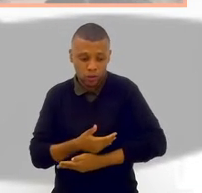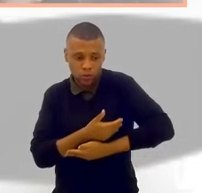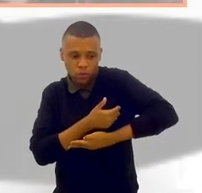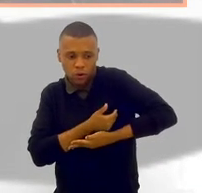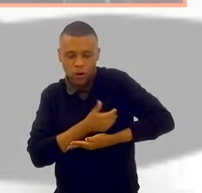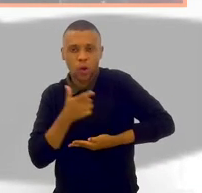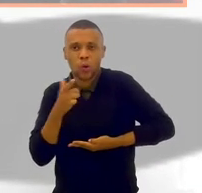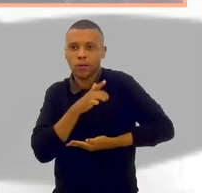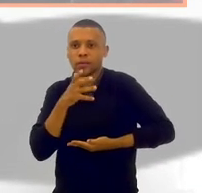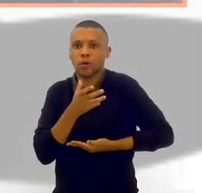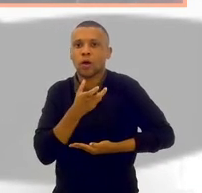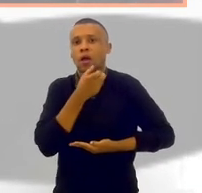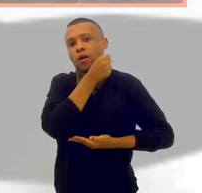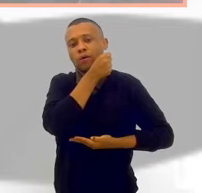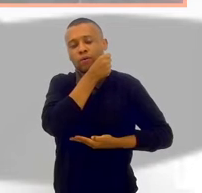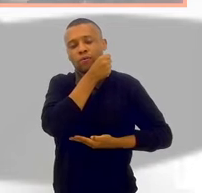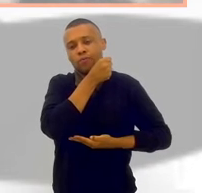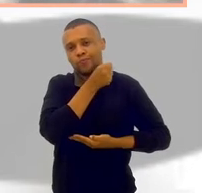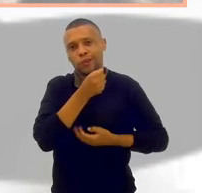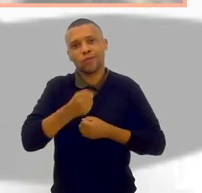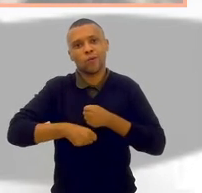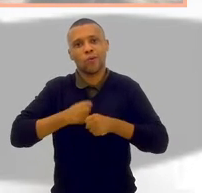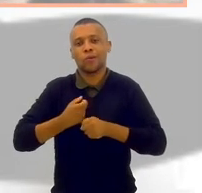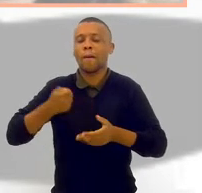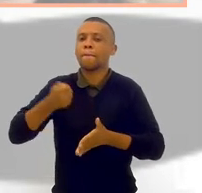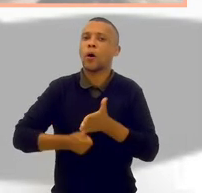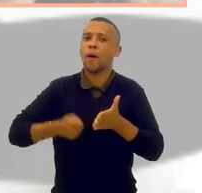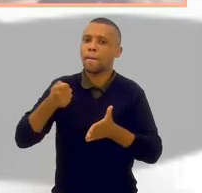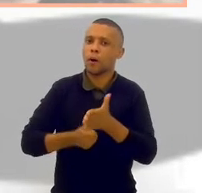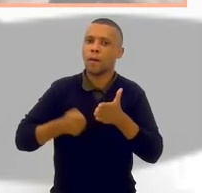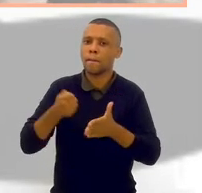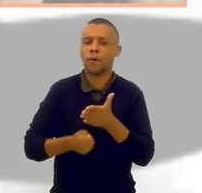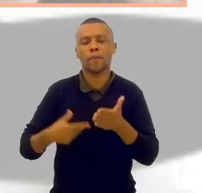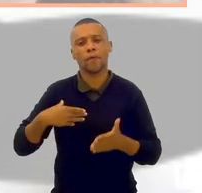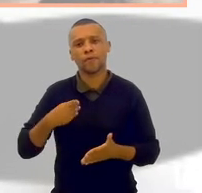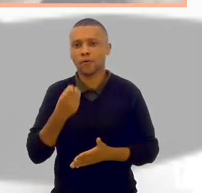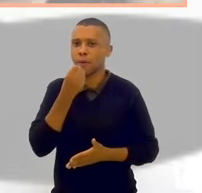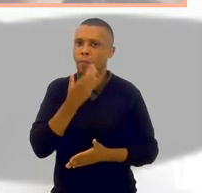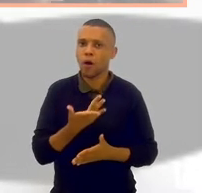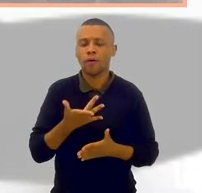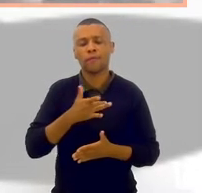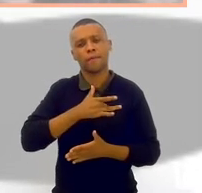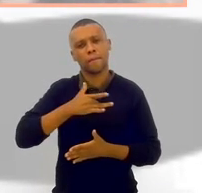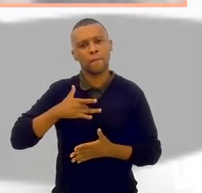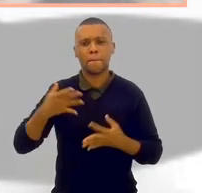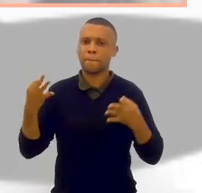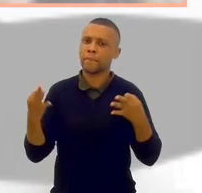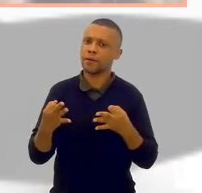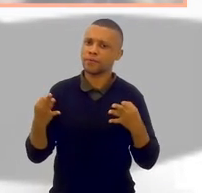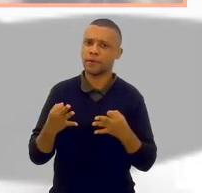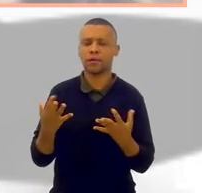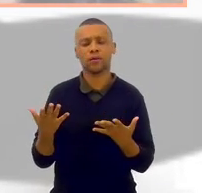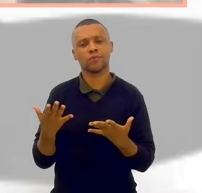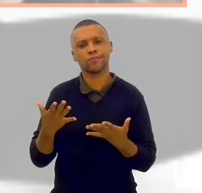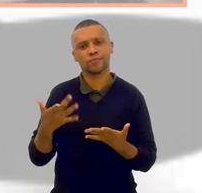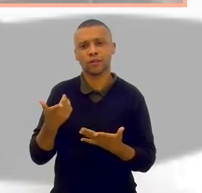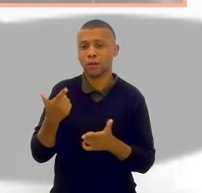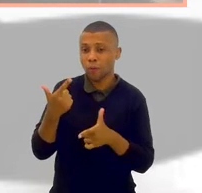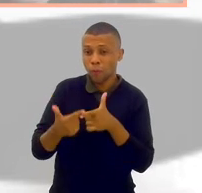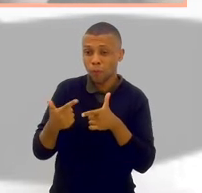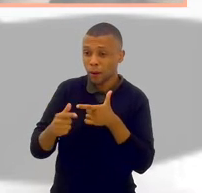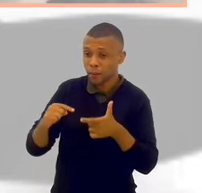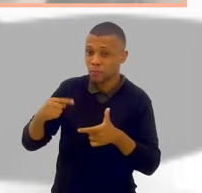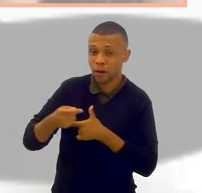recuperou. Então, assim, foi um ano de luta para o meu filho ficar bom. Ele ficou perfeito, não teve sequela, é saudável.